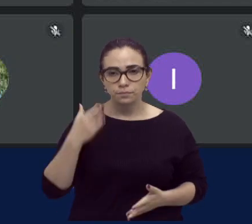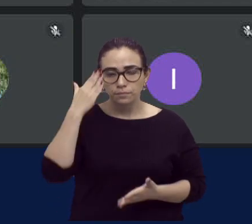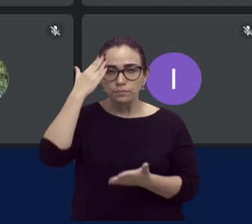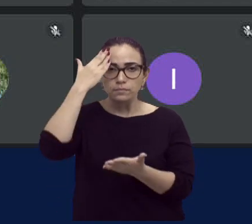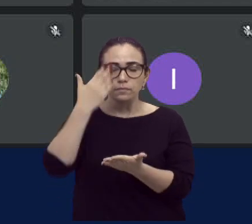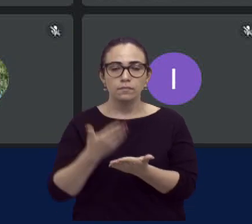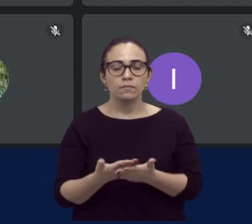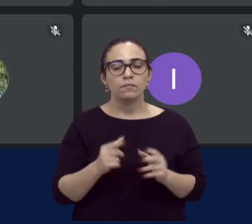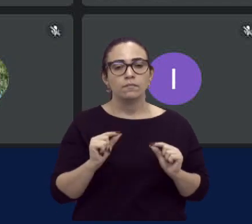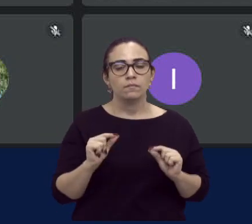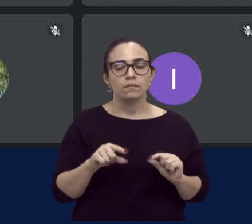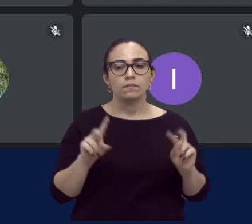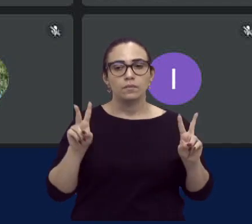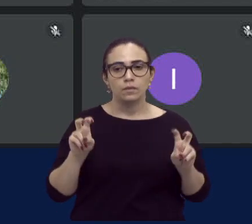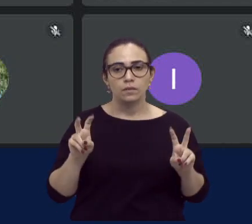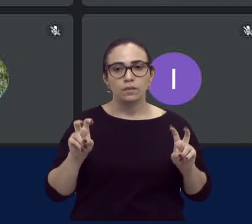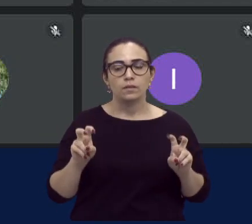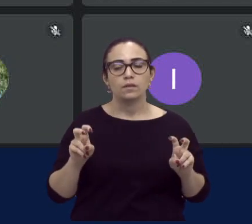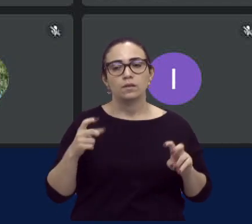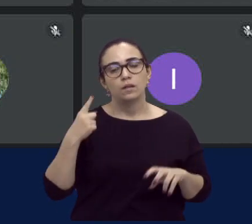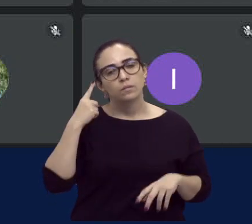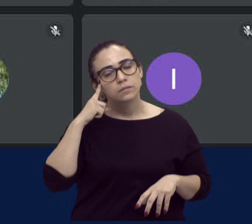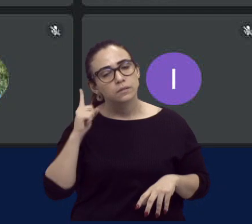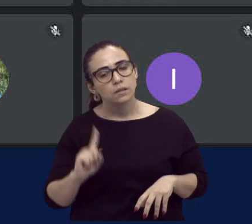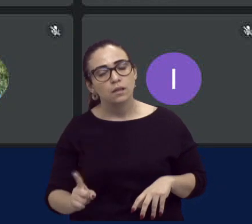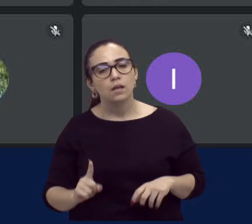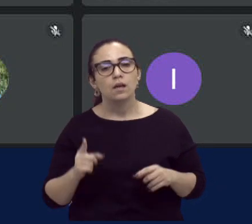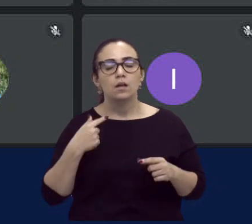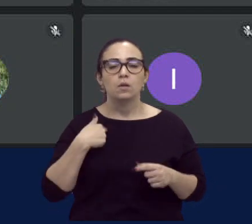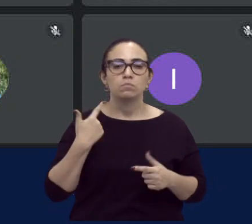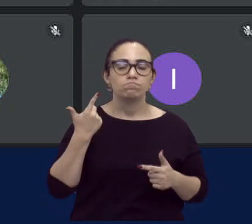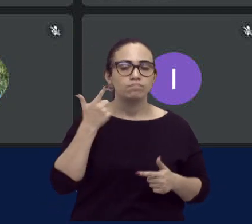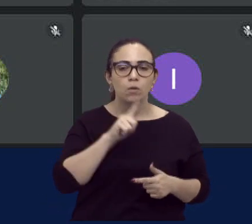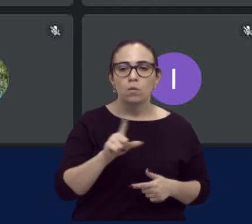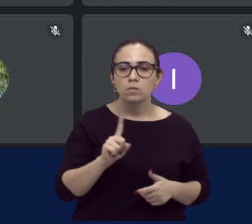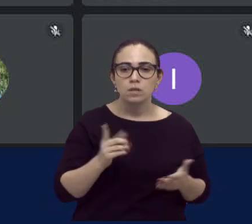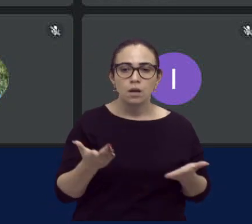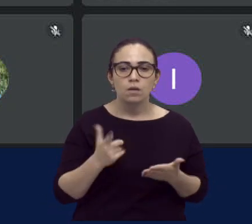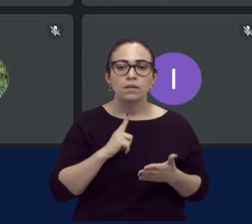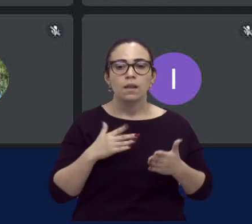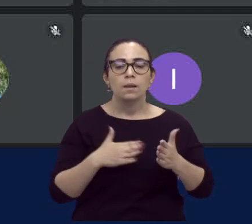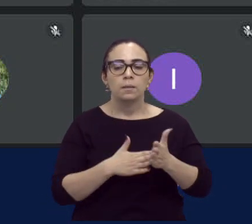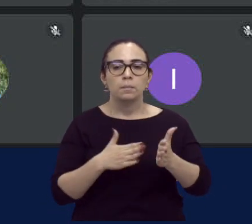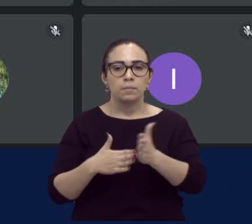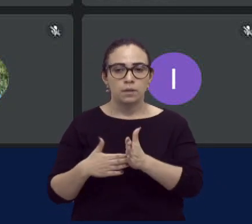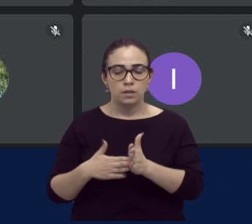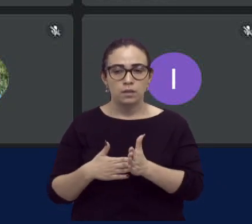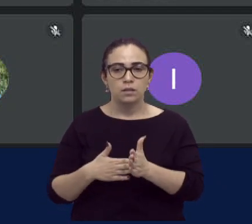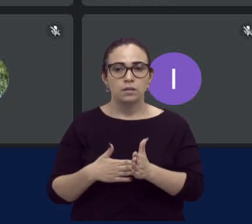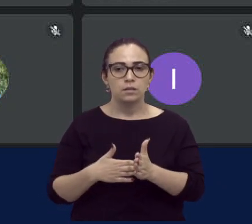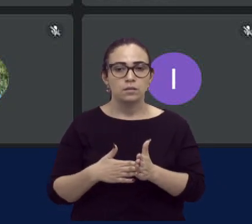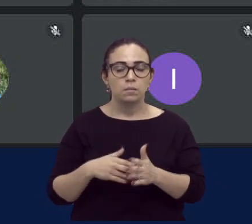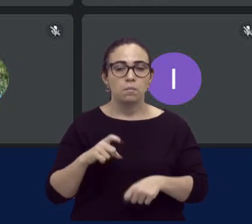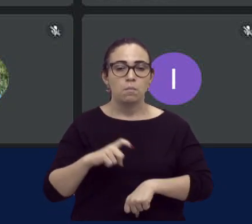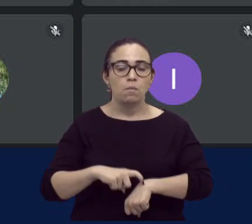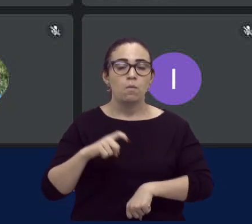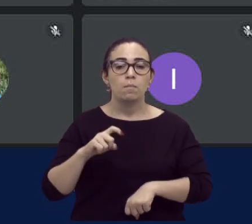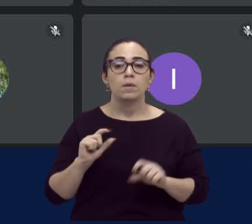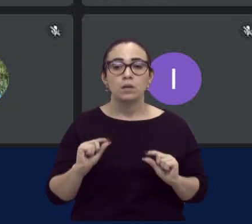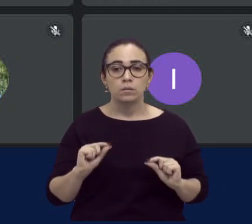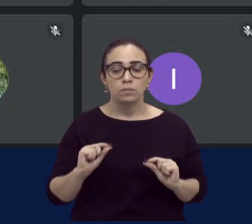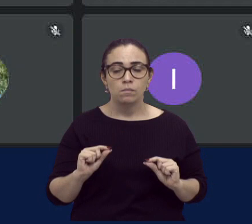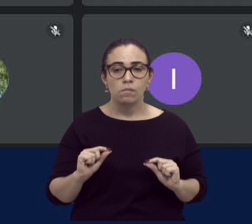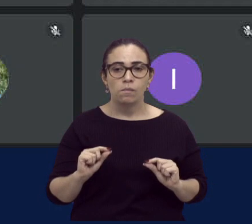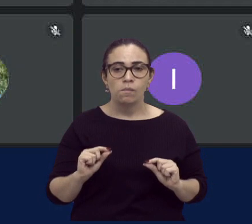CNV, essa questão do não sei, ou do que eu não posso agora, como eu falei, na questão dos limites. Que a gente vive tempos em que